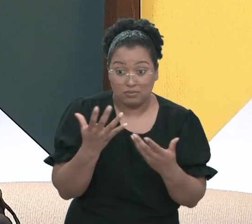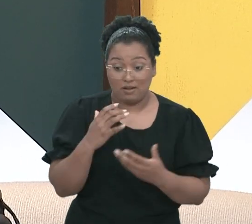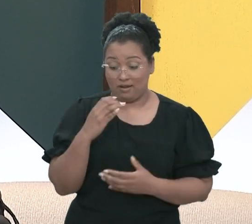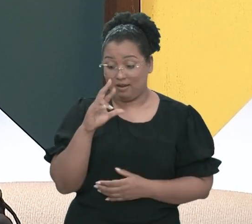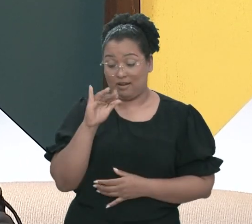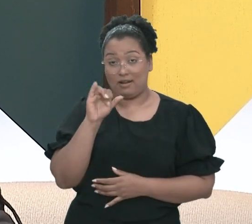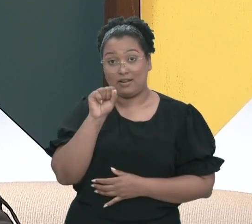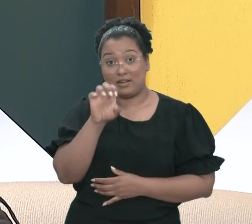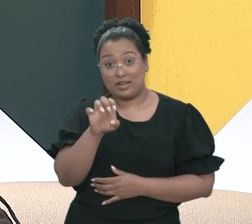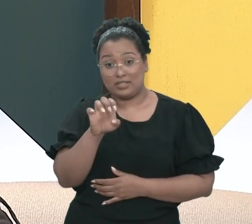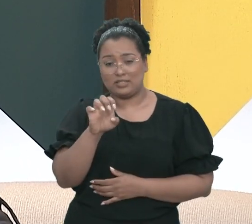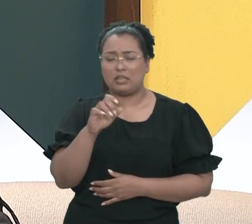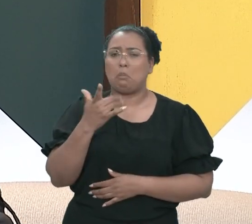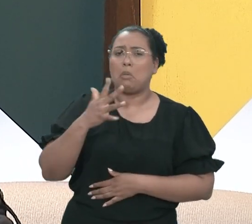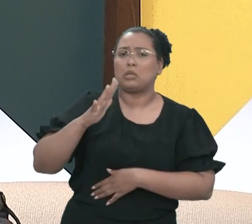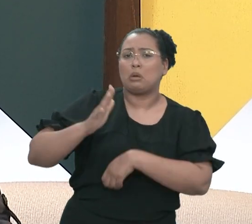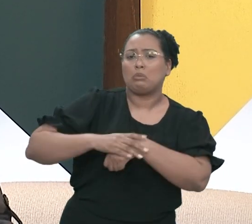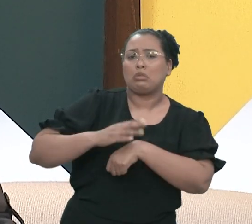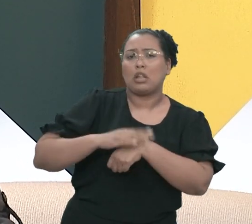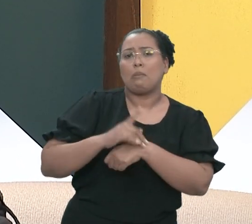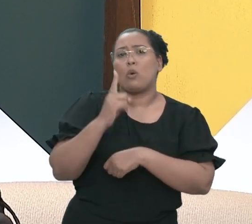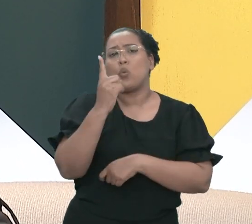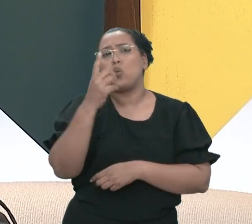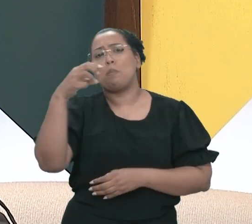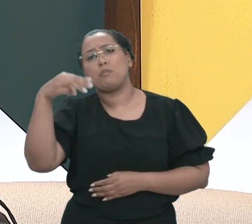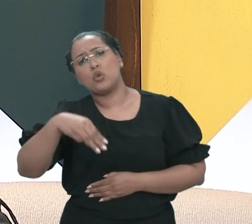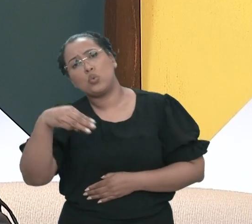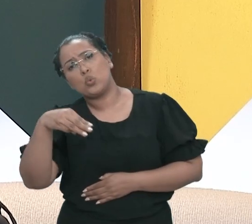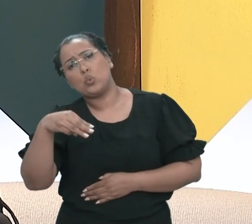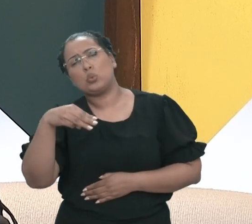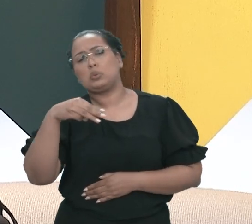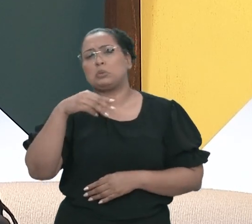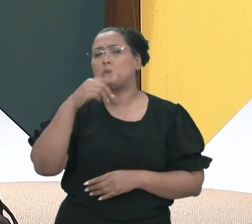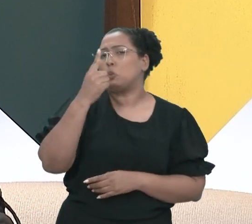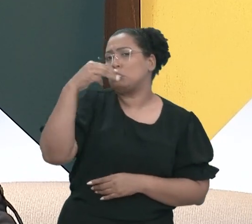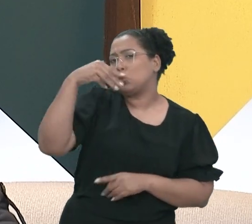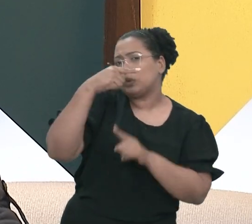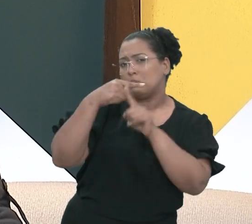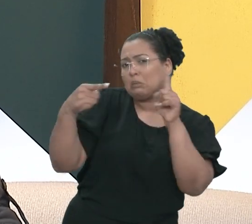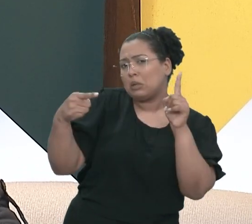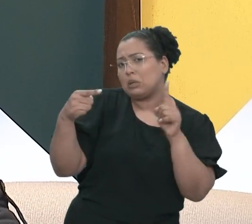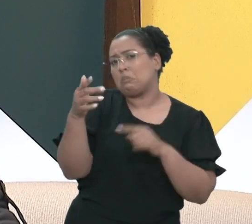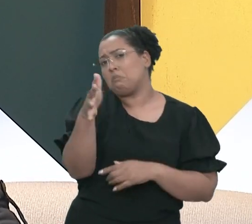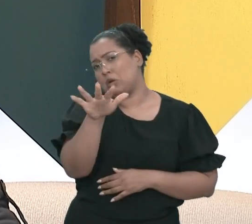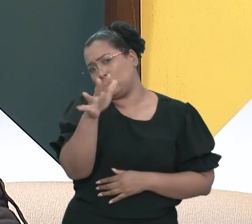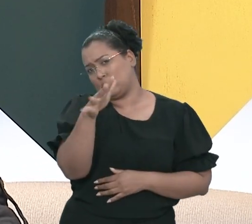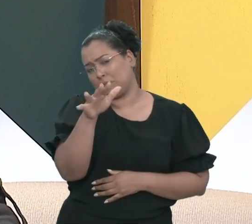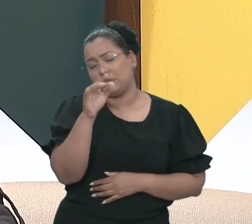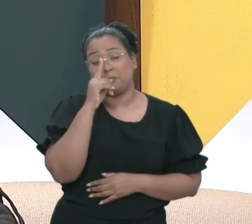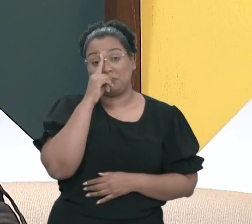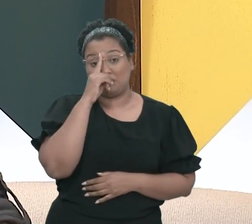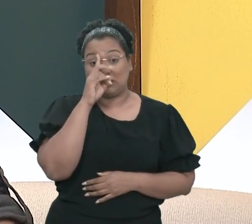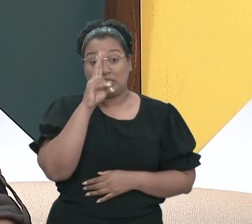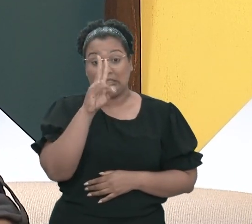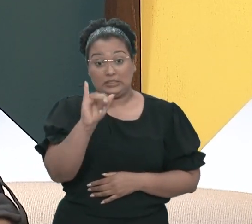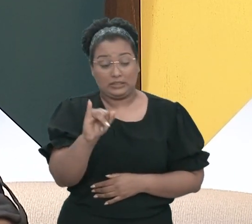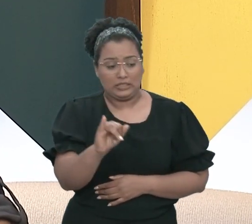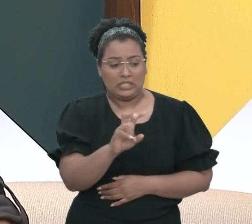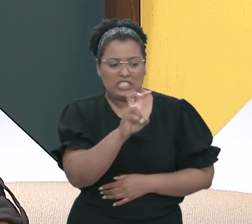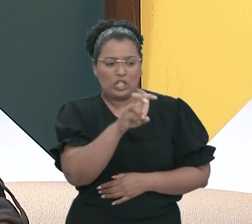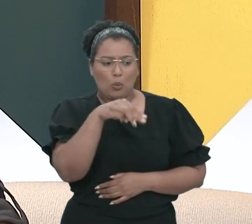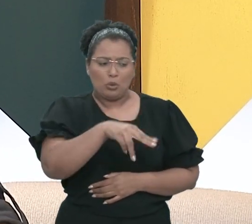epilética ela é uma crise que vai durar ali em média 1 minuto e meio, né? Quando a crise passa de